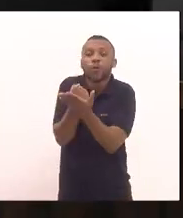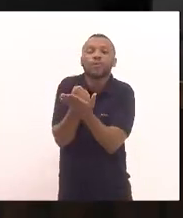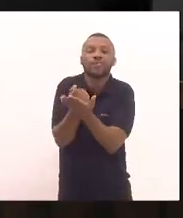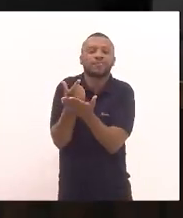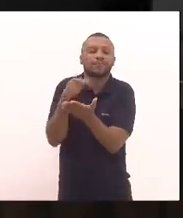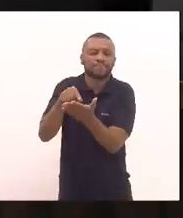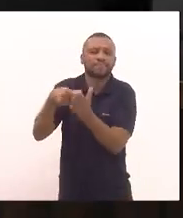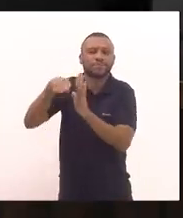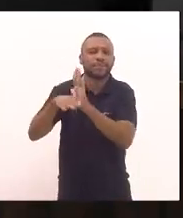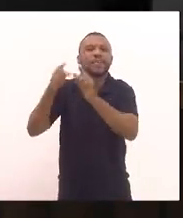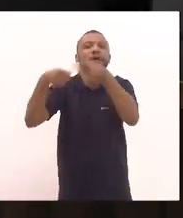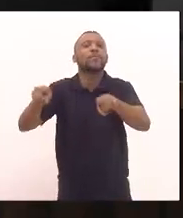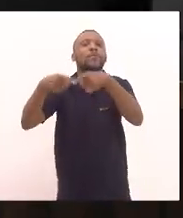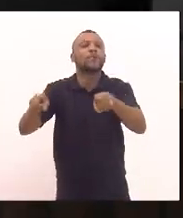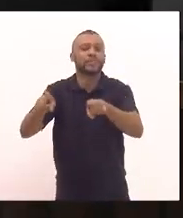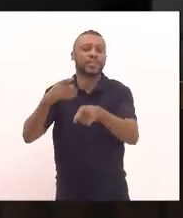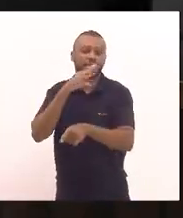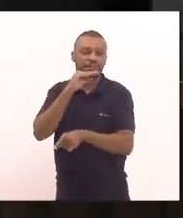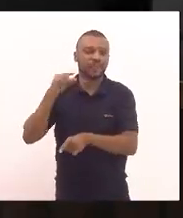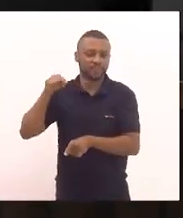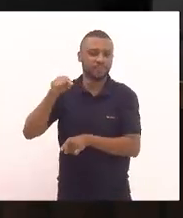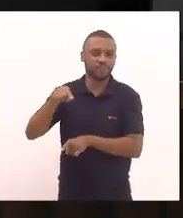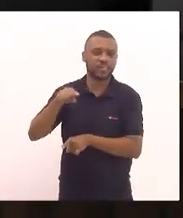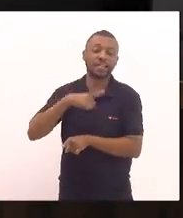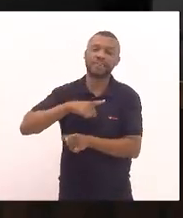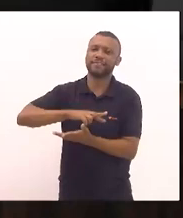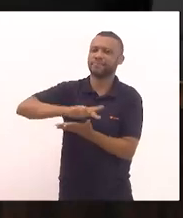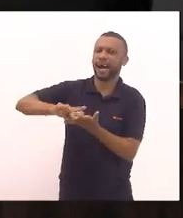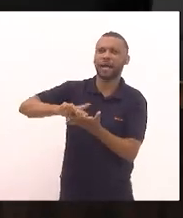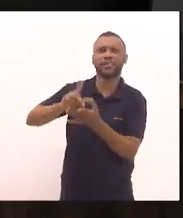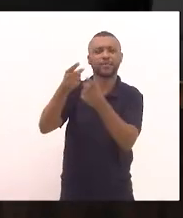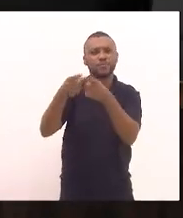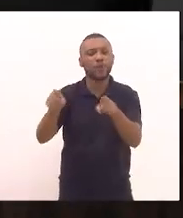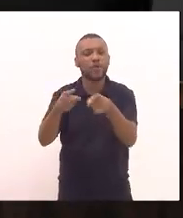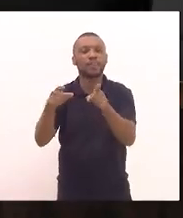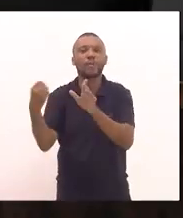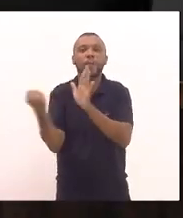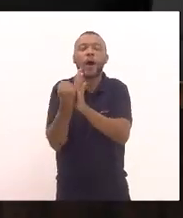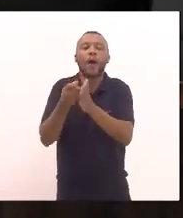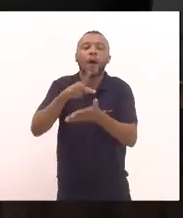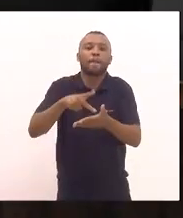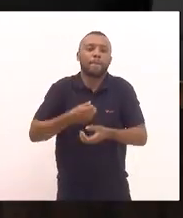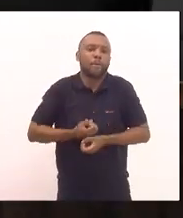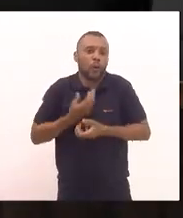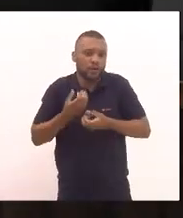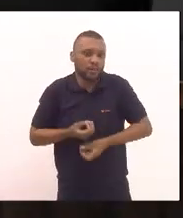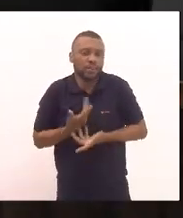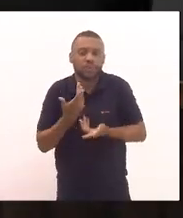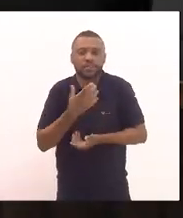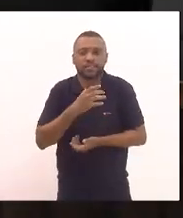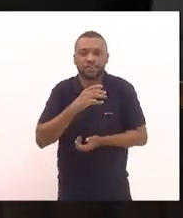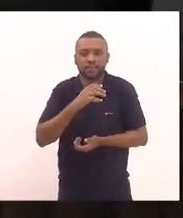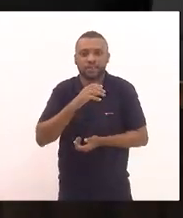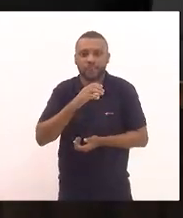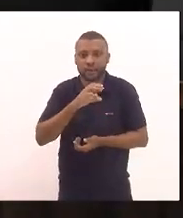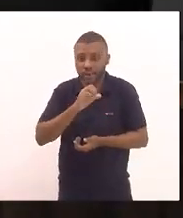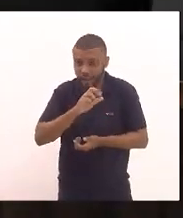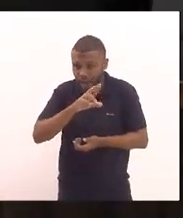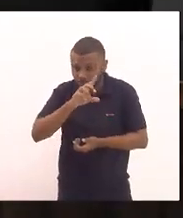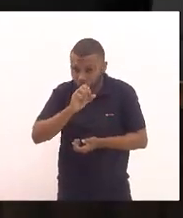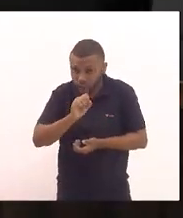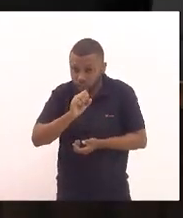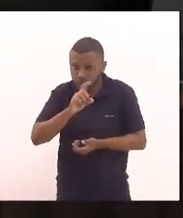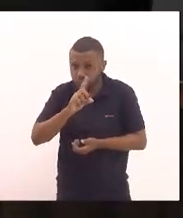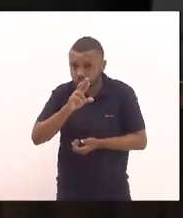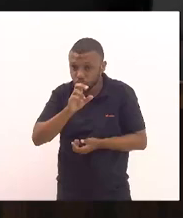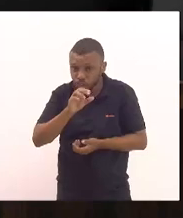adolescência. E ele tem várias músicas, além dele eternizar o poema do Carlos Drummond de Andrade, do José,